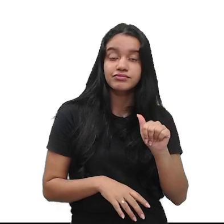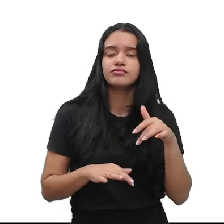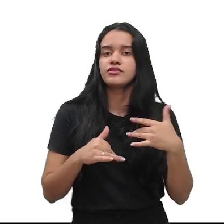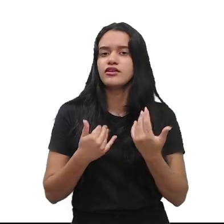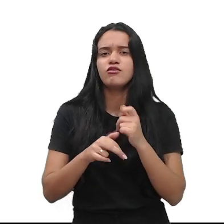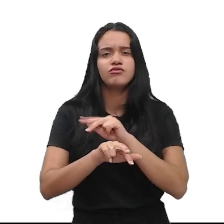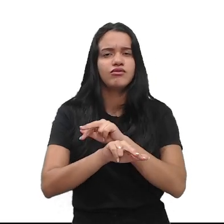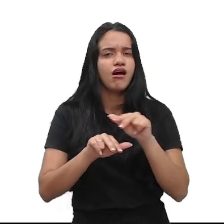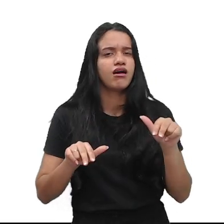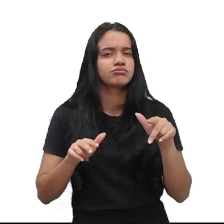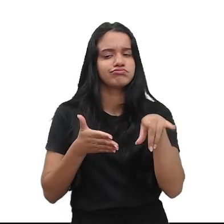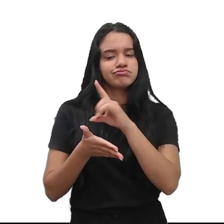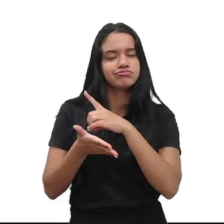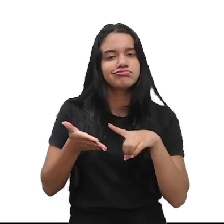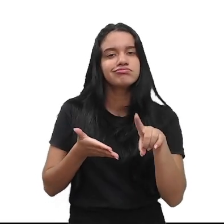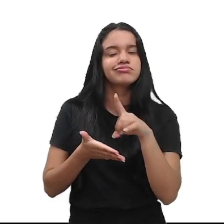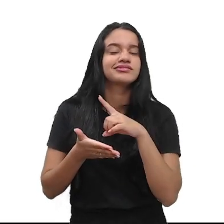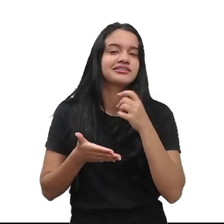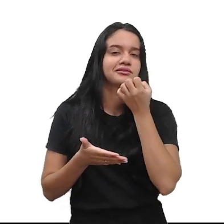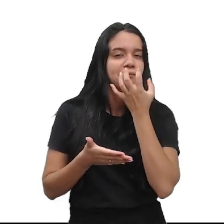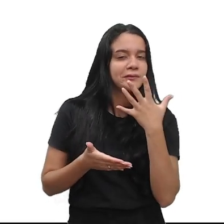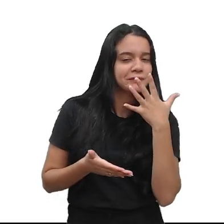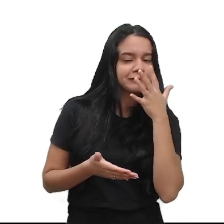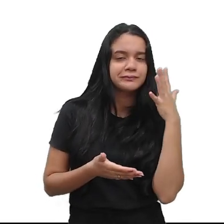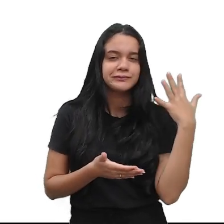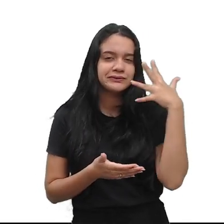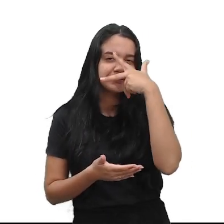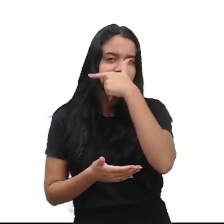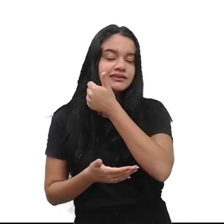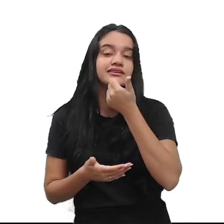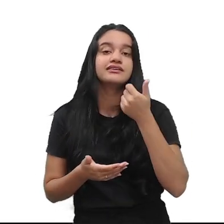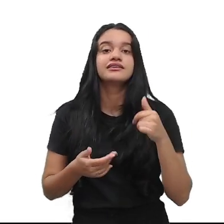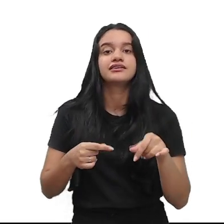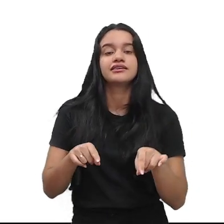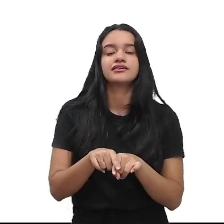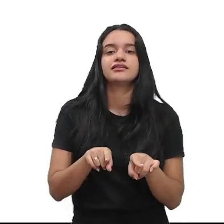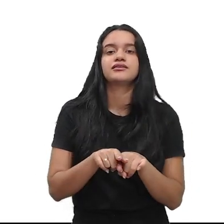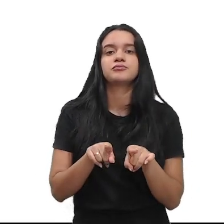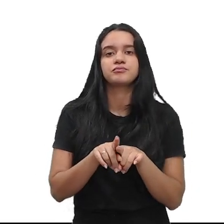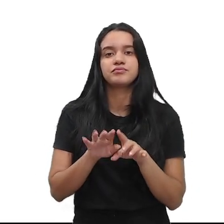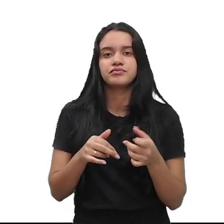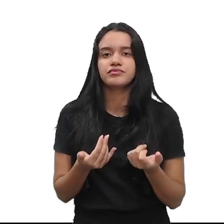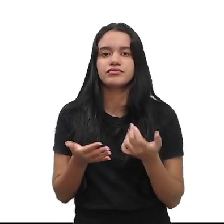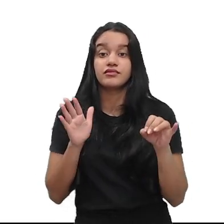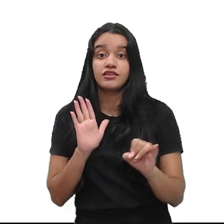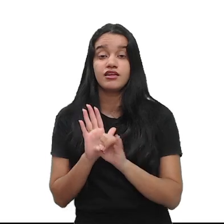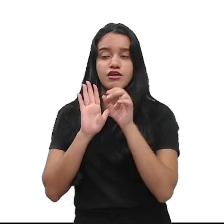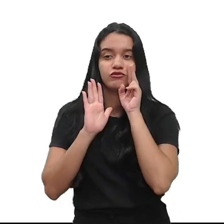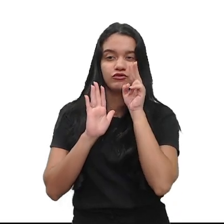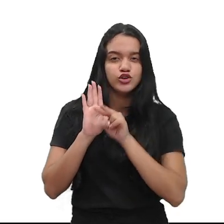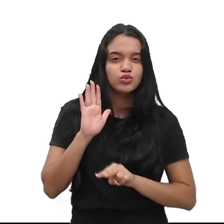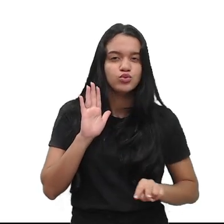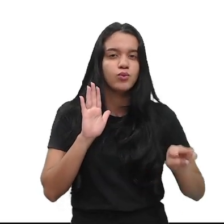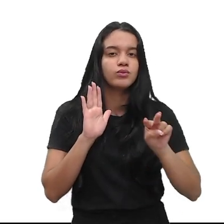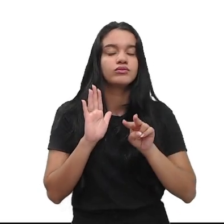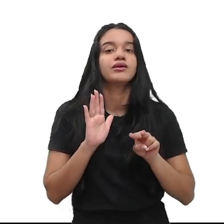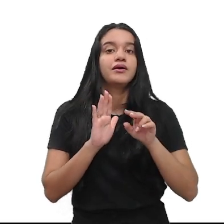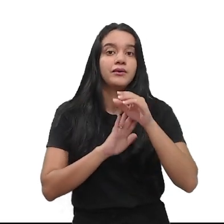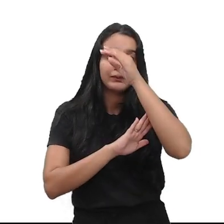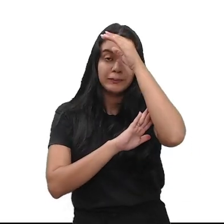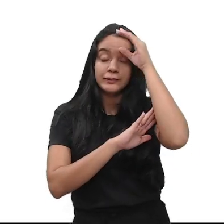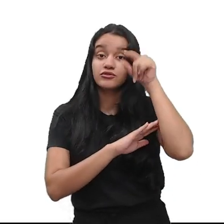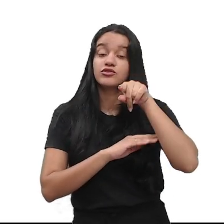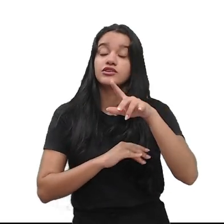designs atrativos e você vai personalizar aquele template de acordo com a identidade visual para o cliente ao qual